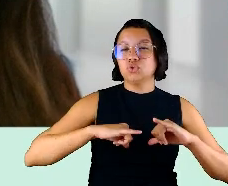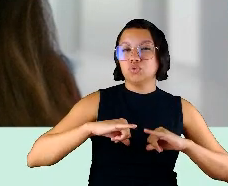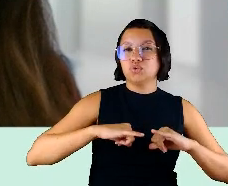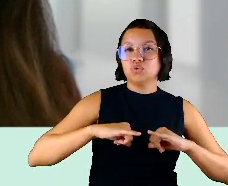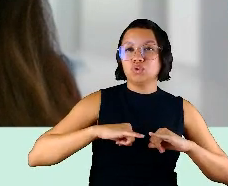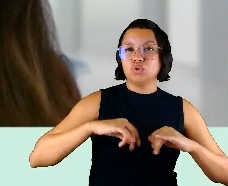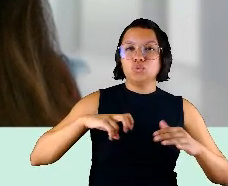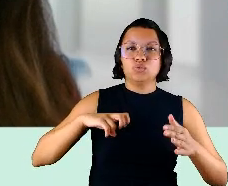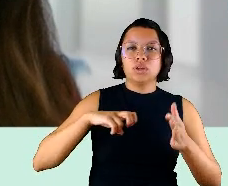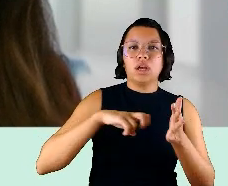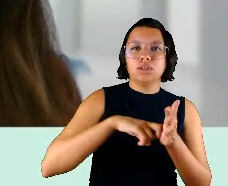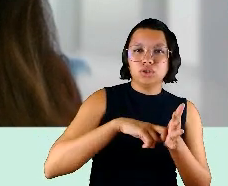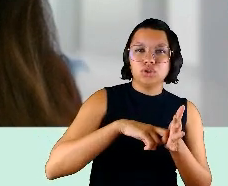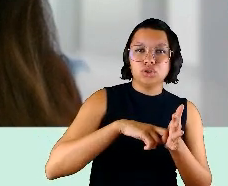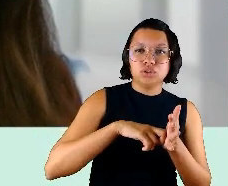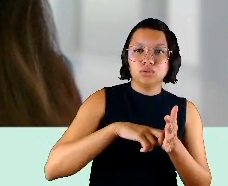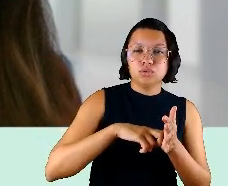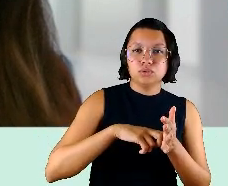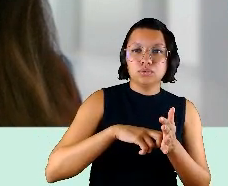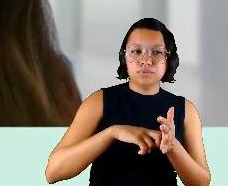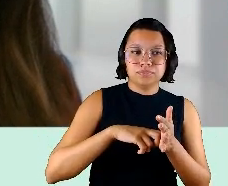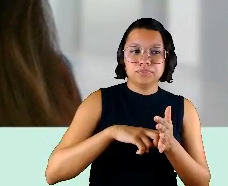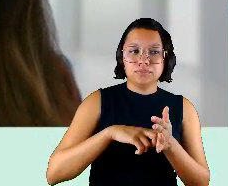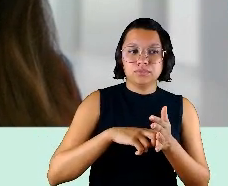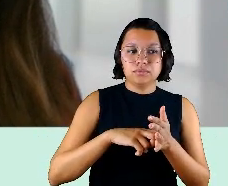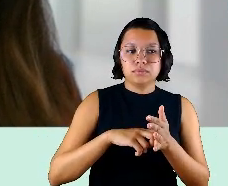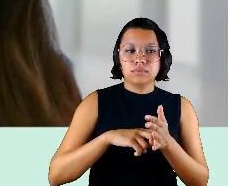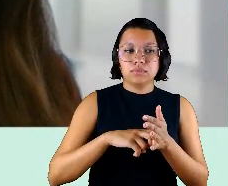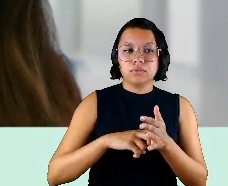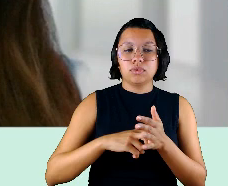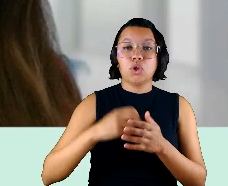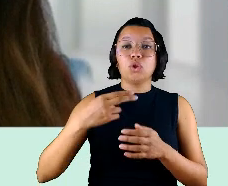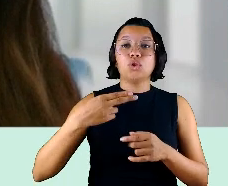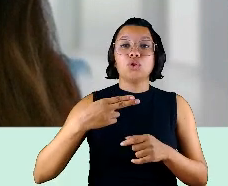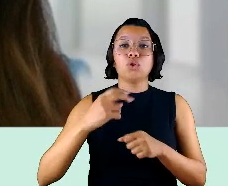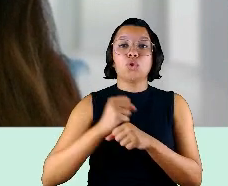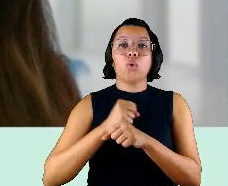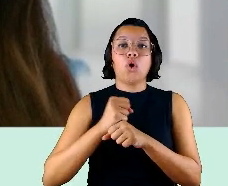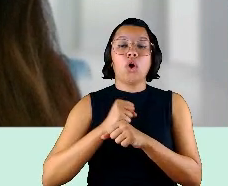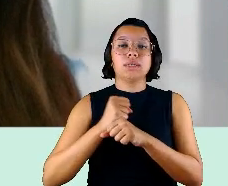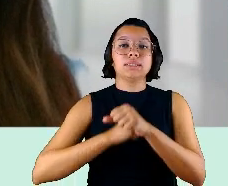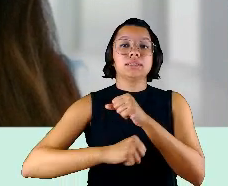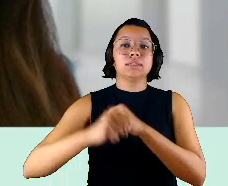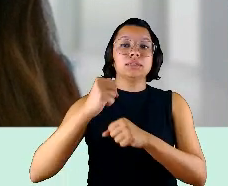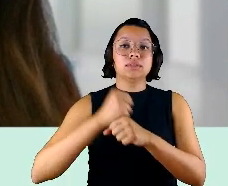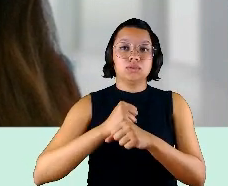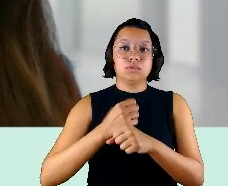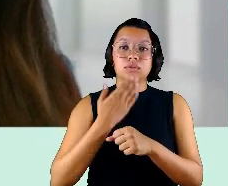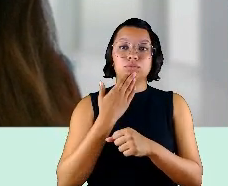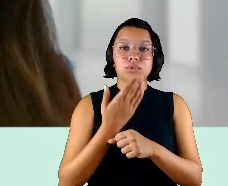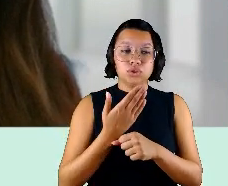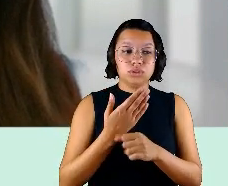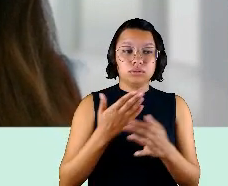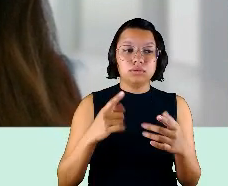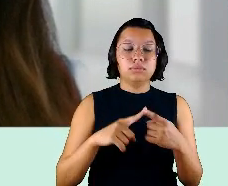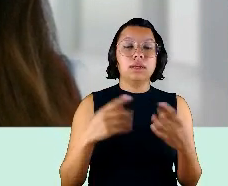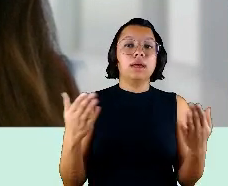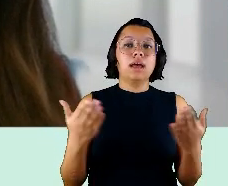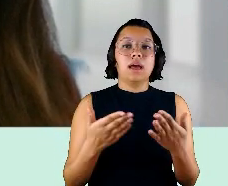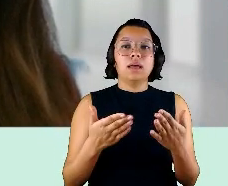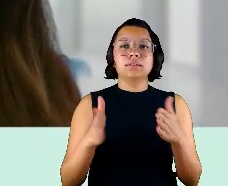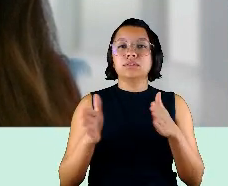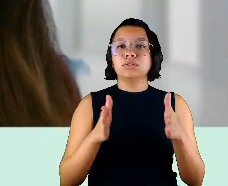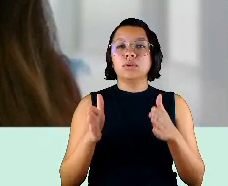penalidade, né, disciplinar nos 2 anos anteriores ao requerimento. Mas essa situação